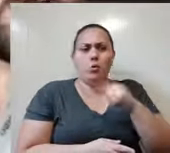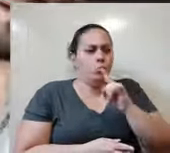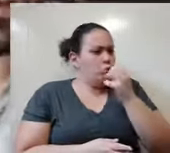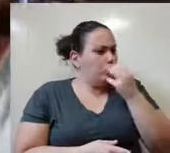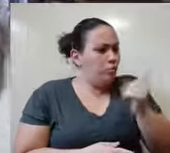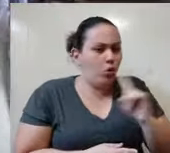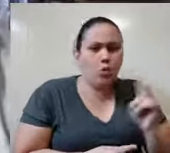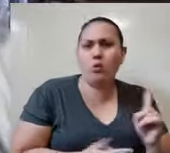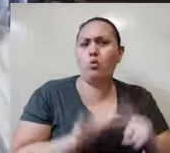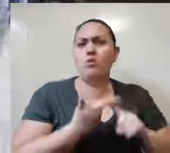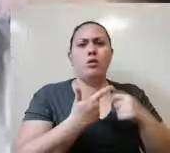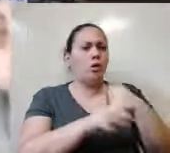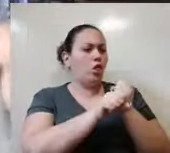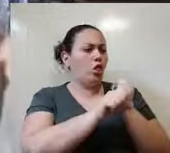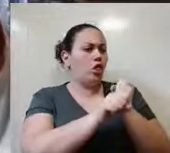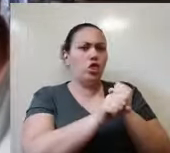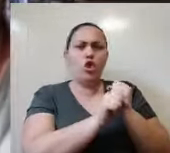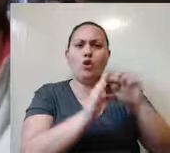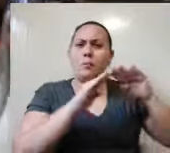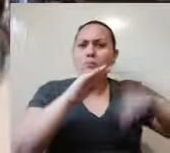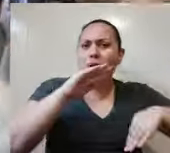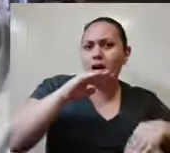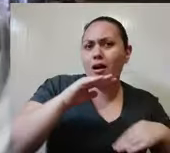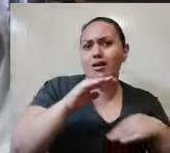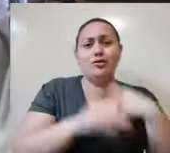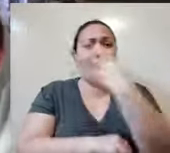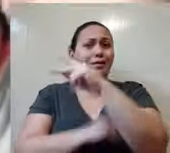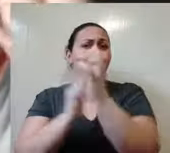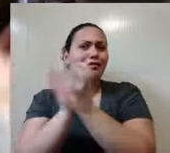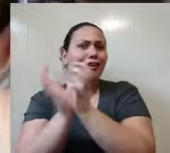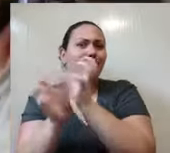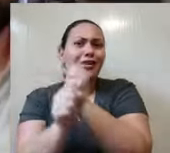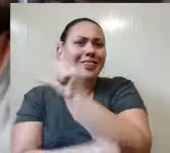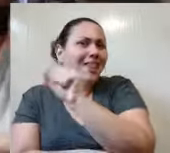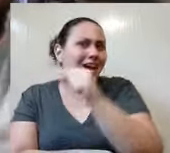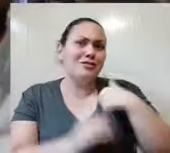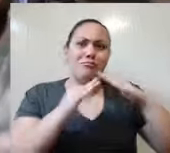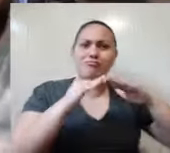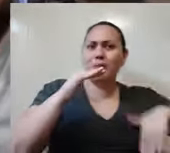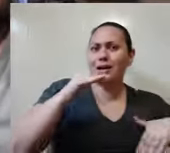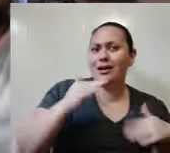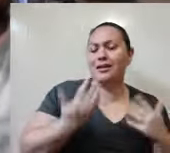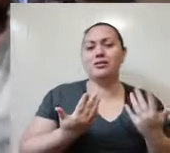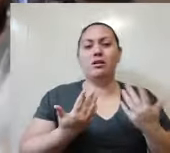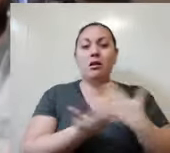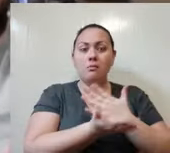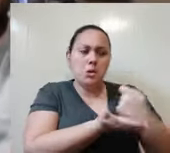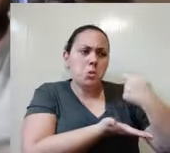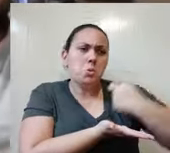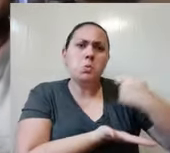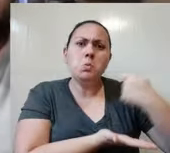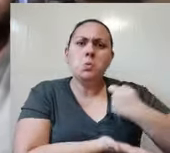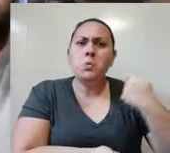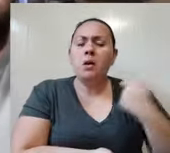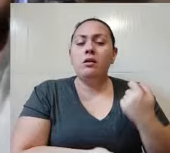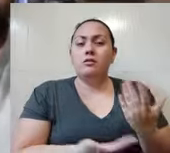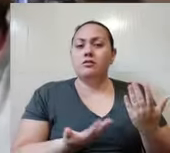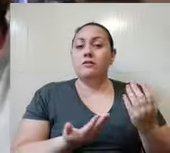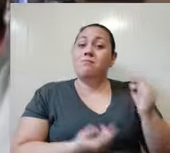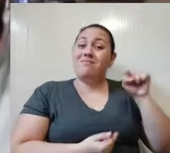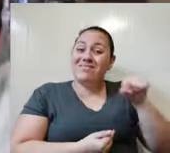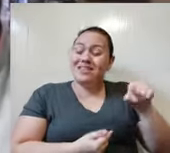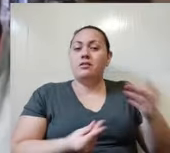bom o suficiente, porque eu tirei uma nota abaixo do coleguinha que tirou 10. E daí, nesse momento, a autocobrança,